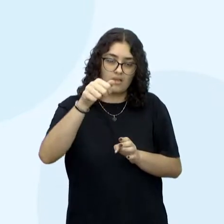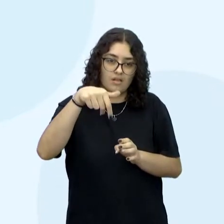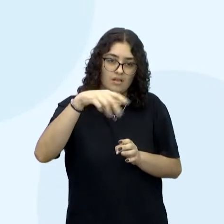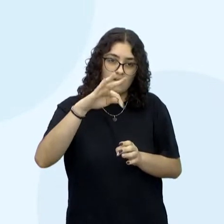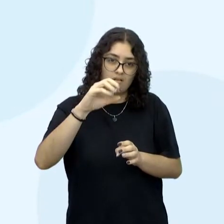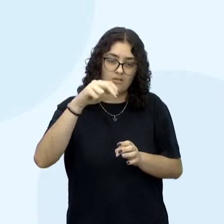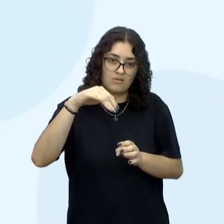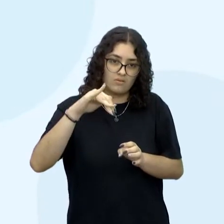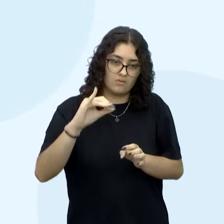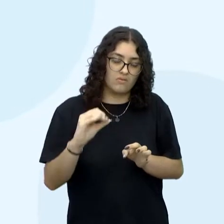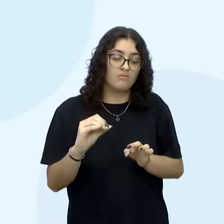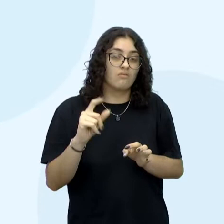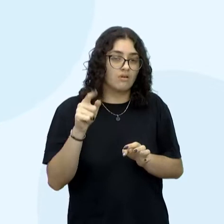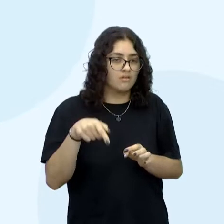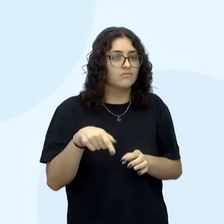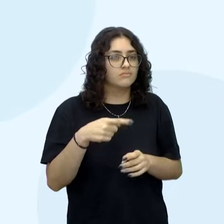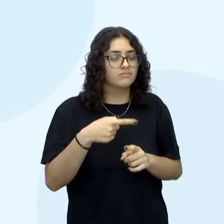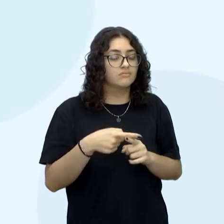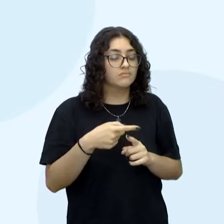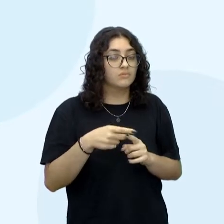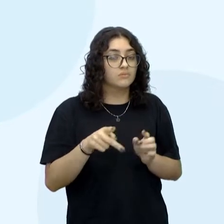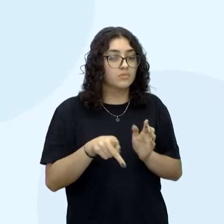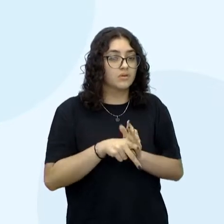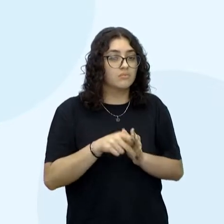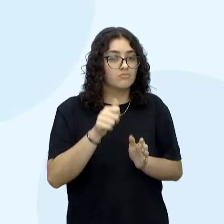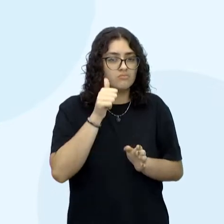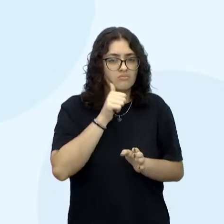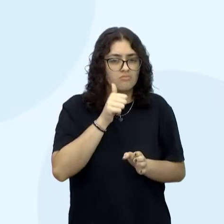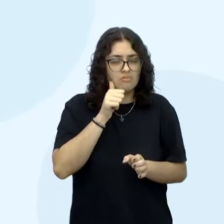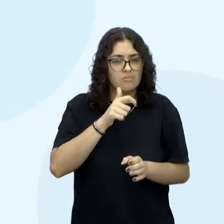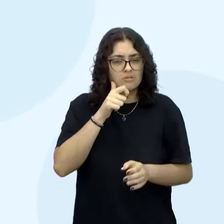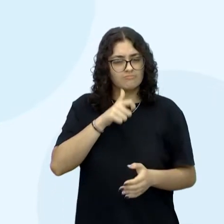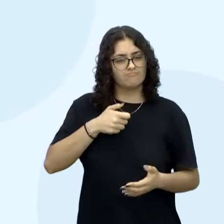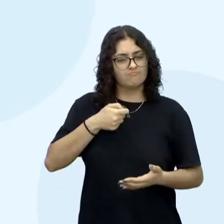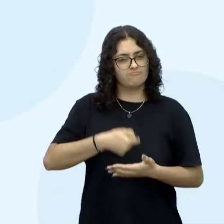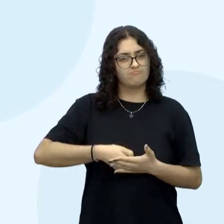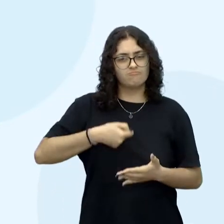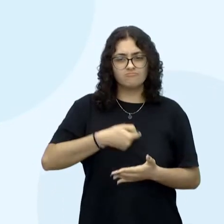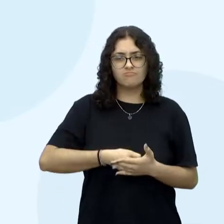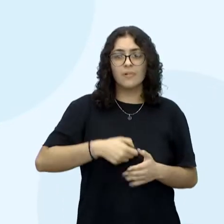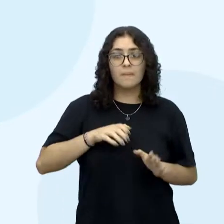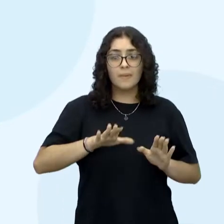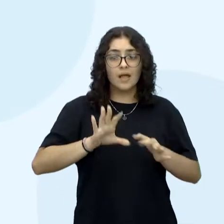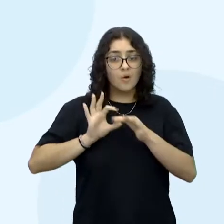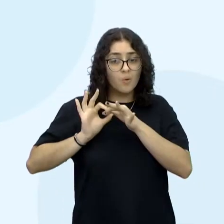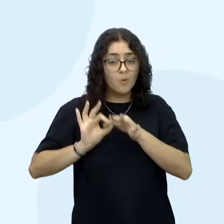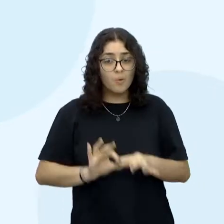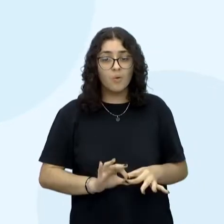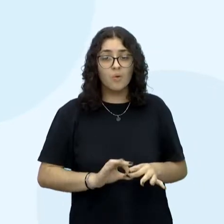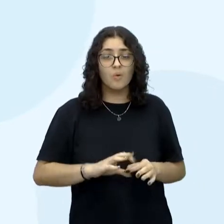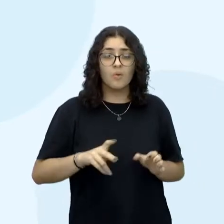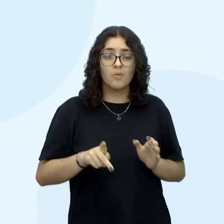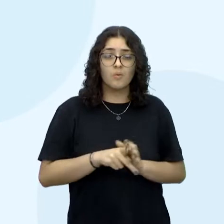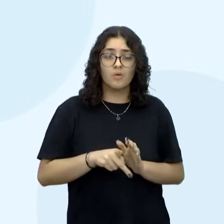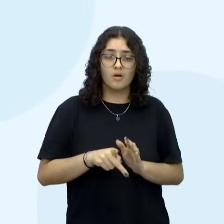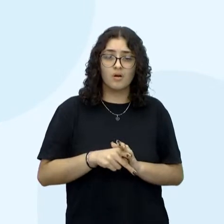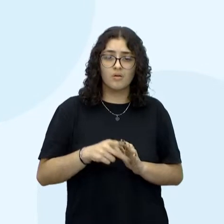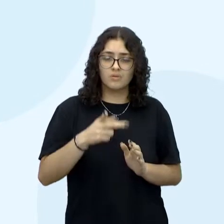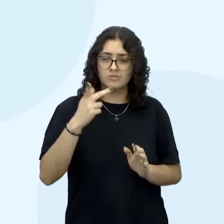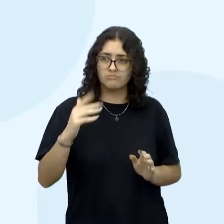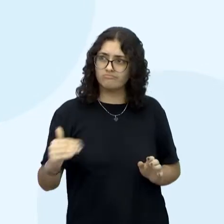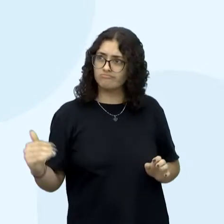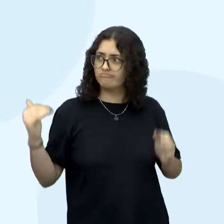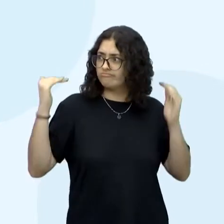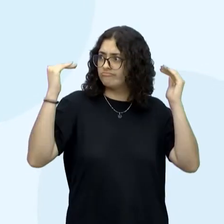escolha de Sérgio Rezende por uma protagonista feminina e guerreira, mas considerando o contexto, uma era tão